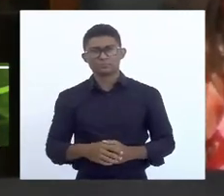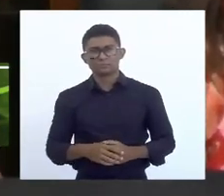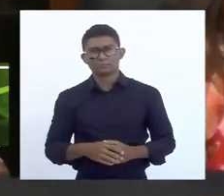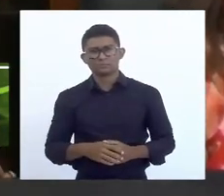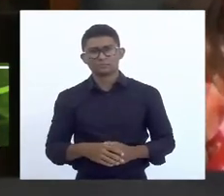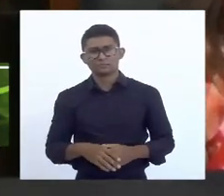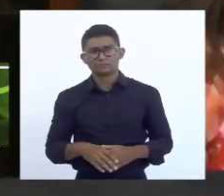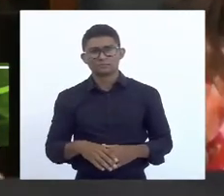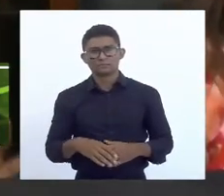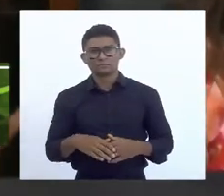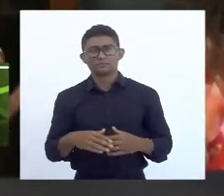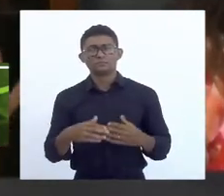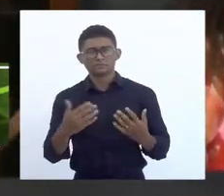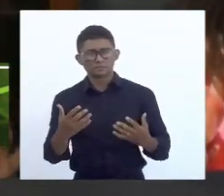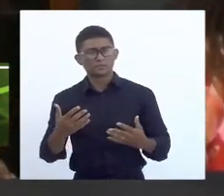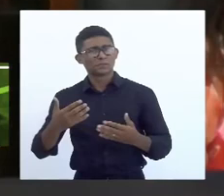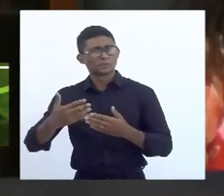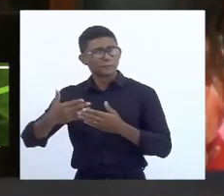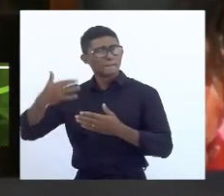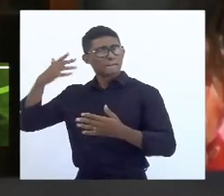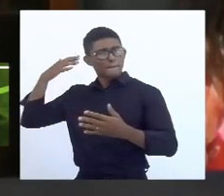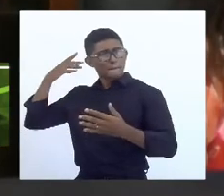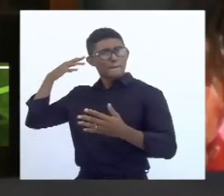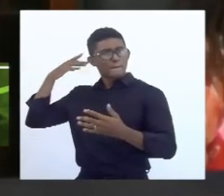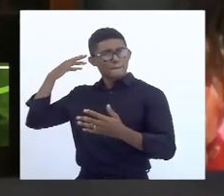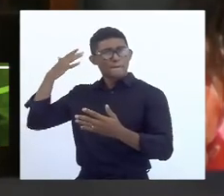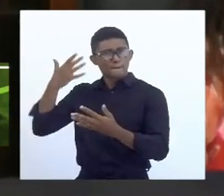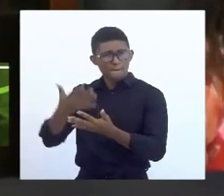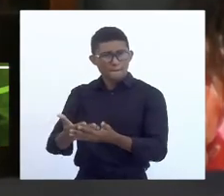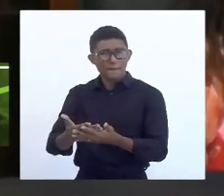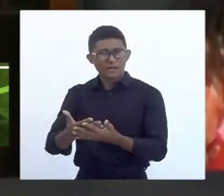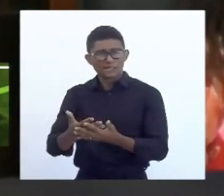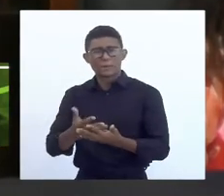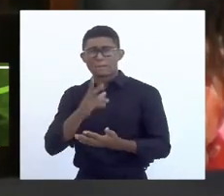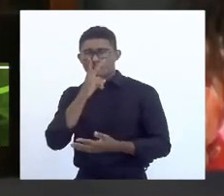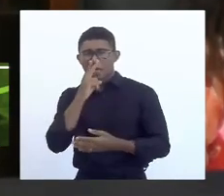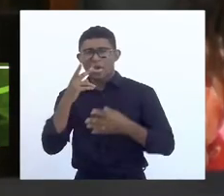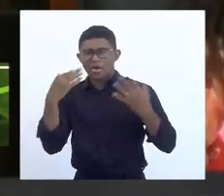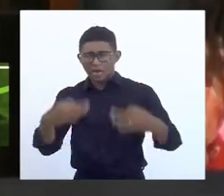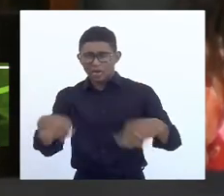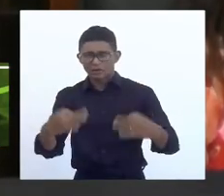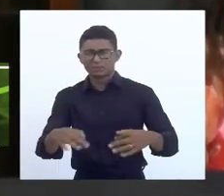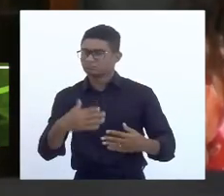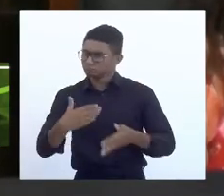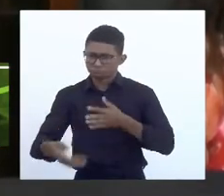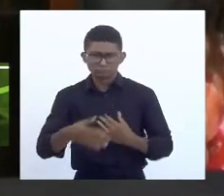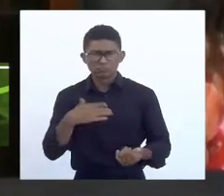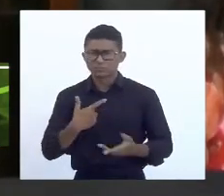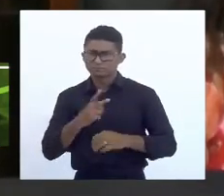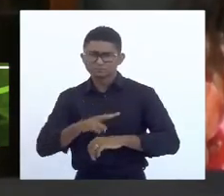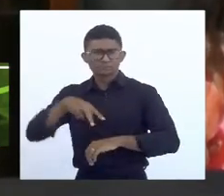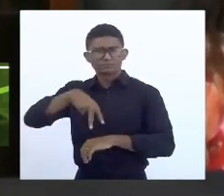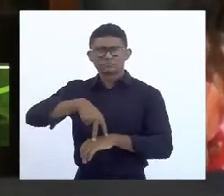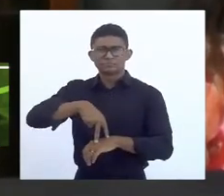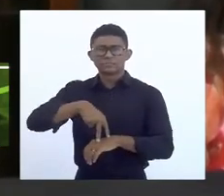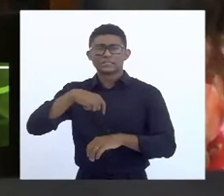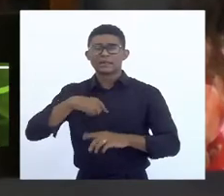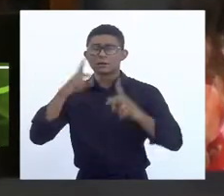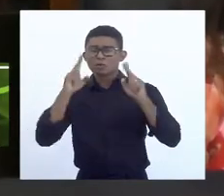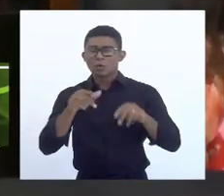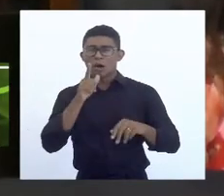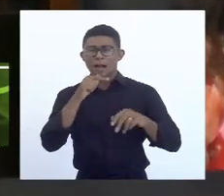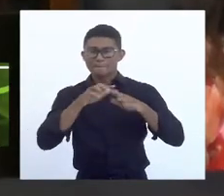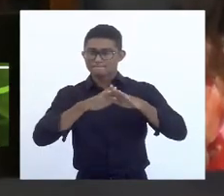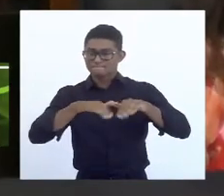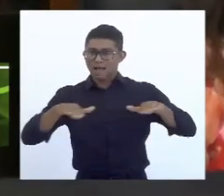passado que está enraizado na dor, eu me levanto. Eu sou um oceano negro, vasto